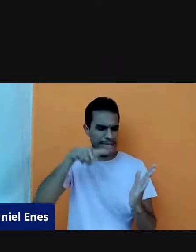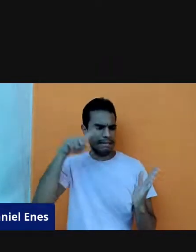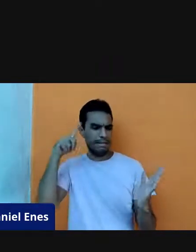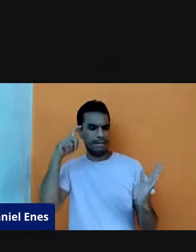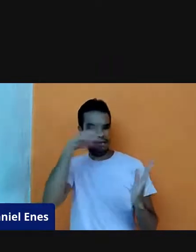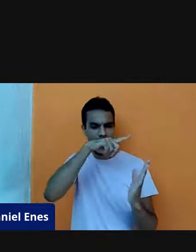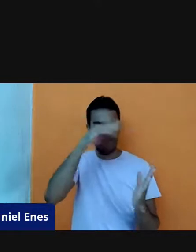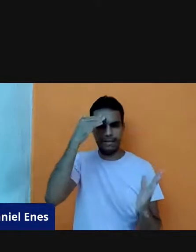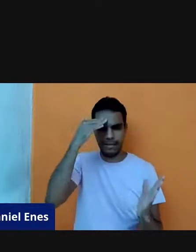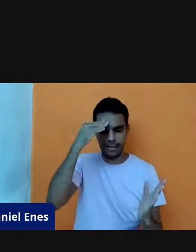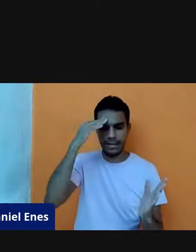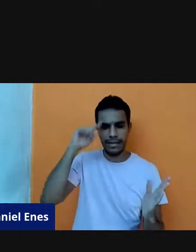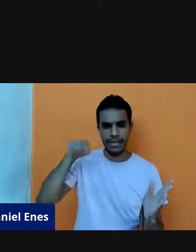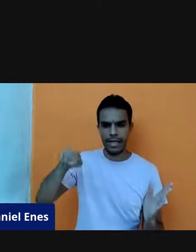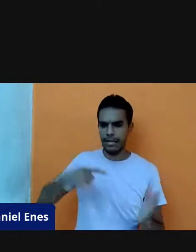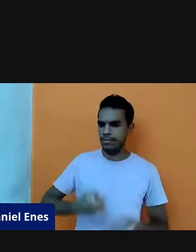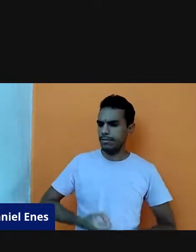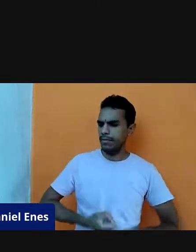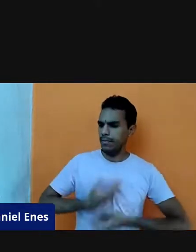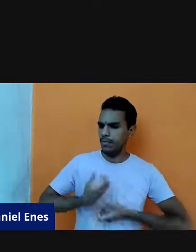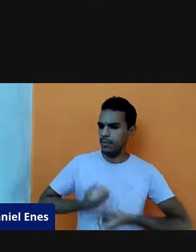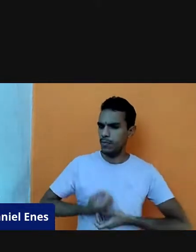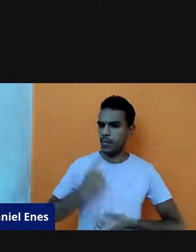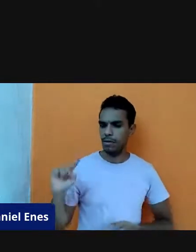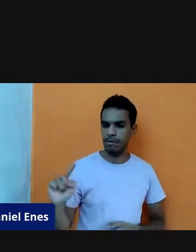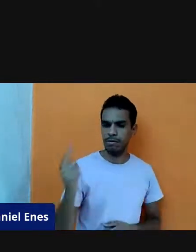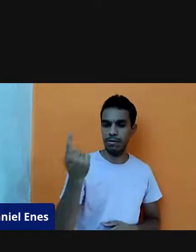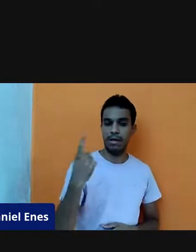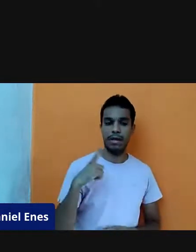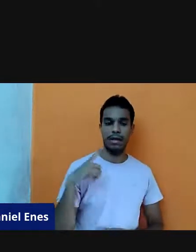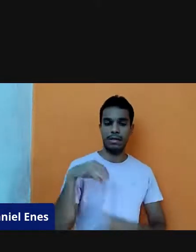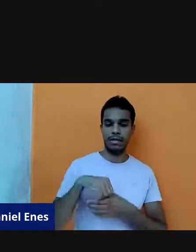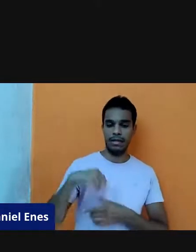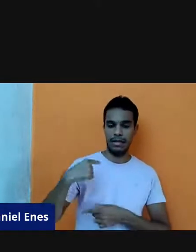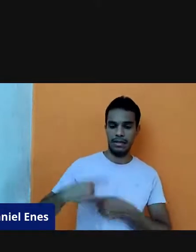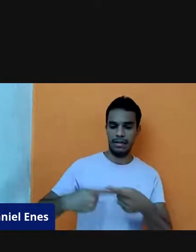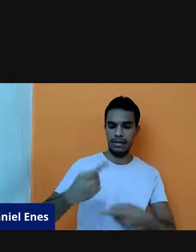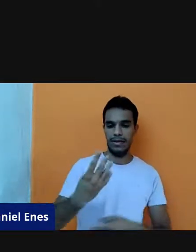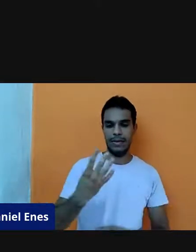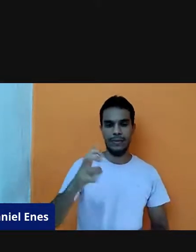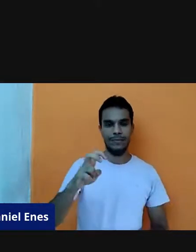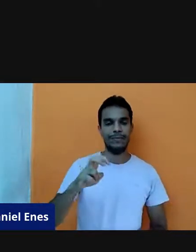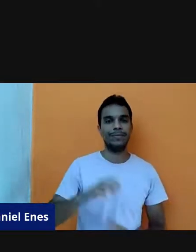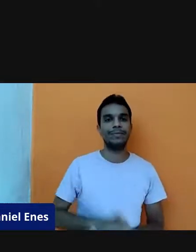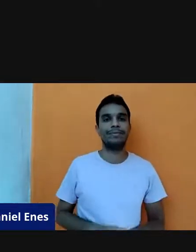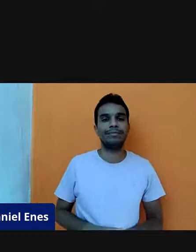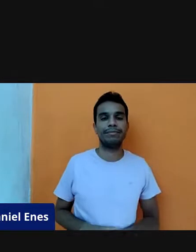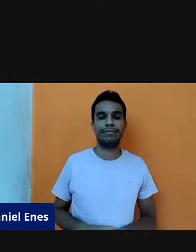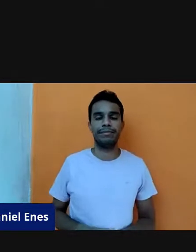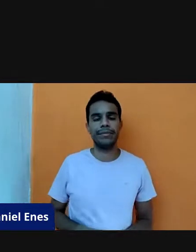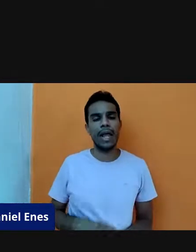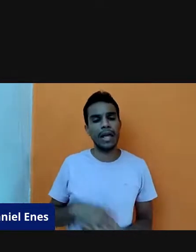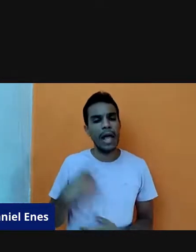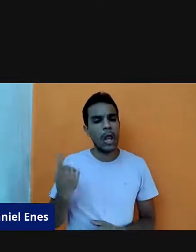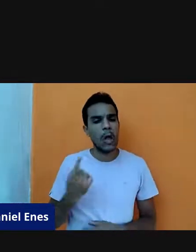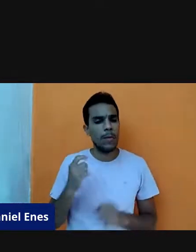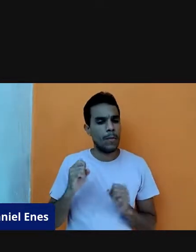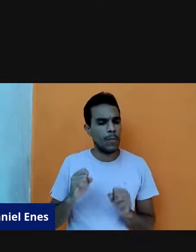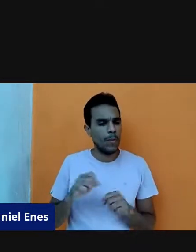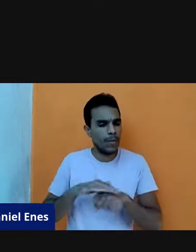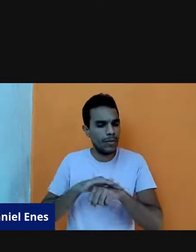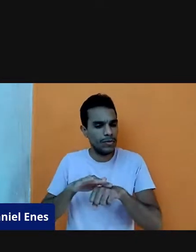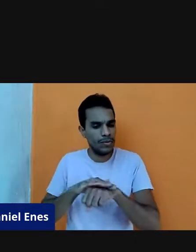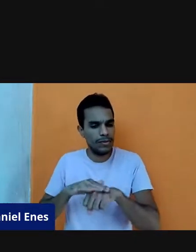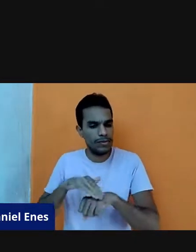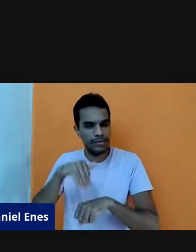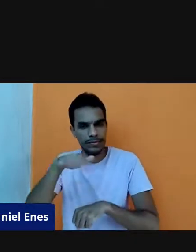poeta muito singular dentro dessa geração de 45. E aí, para a gente poder conversar um pouco